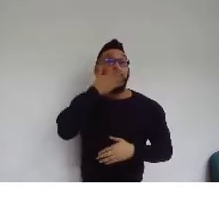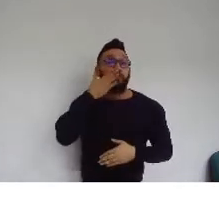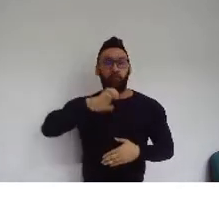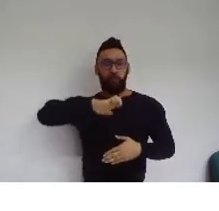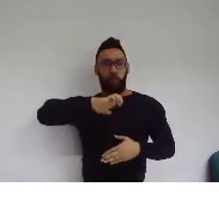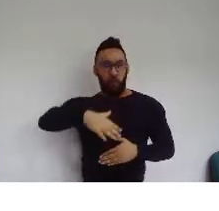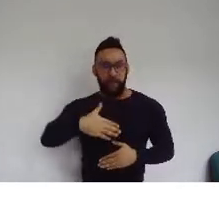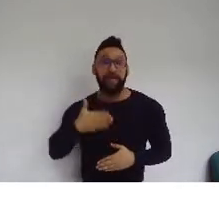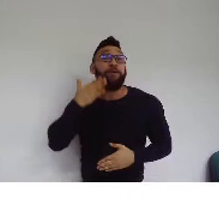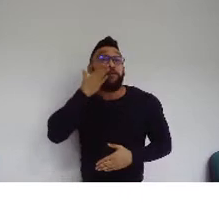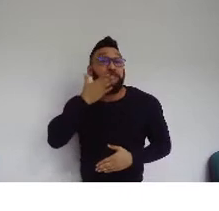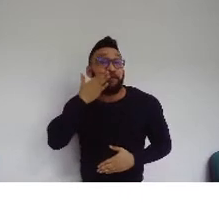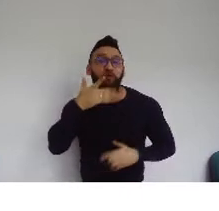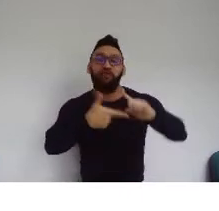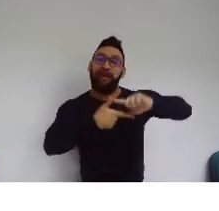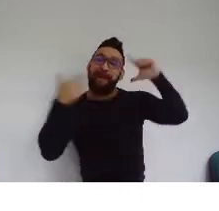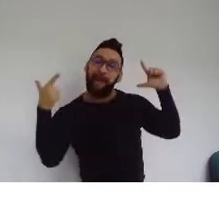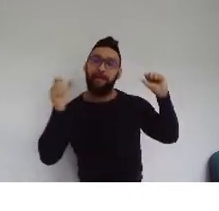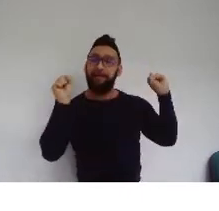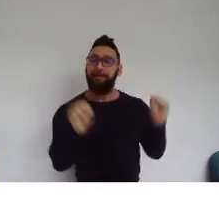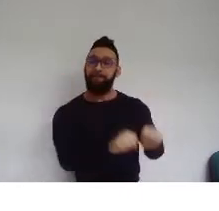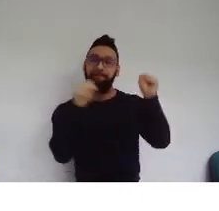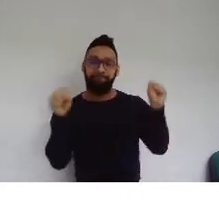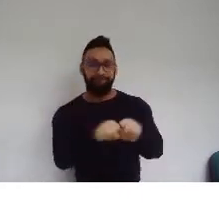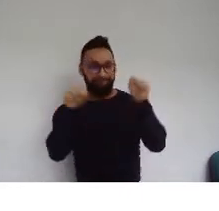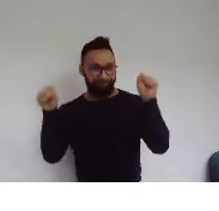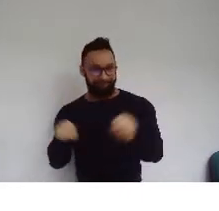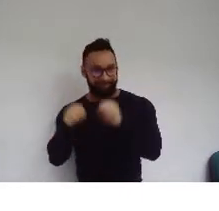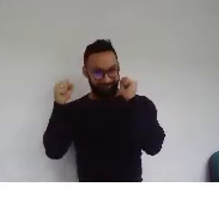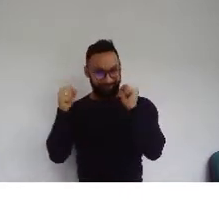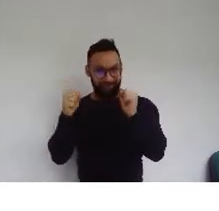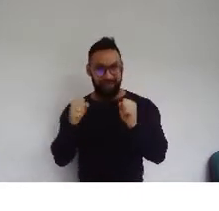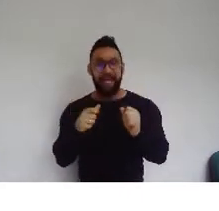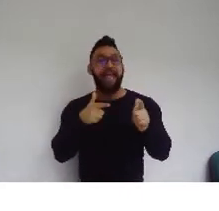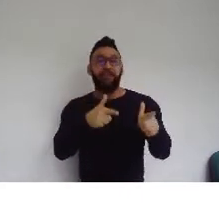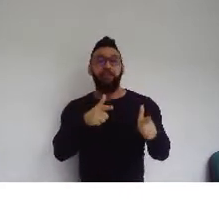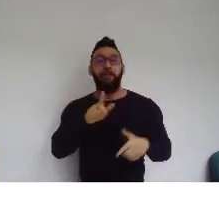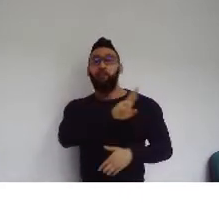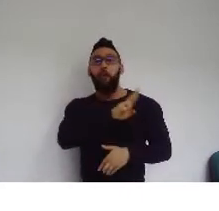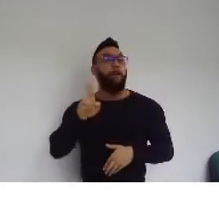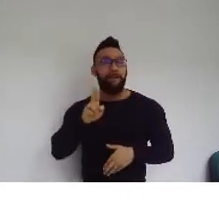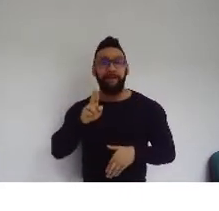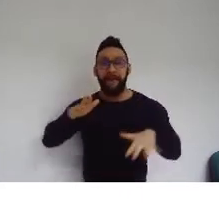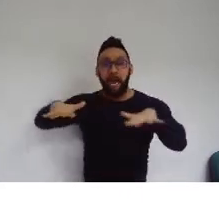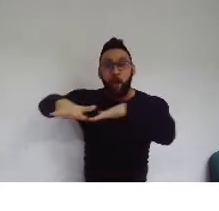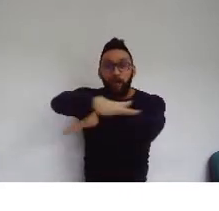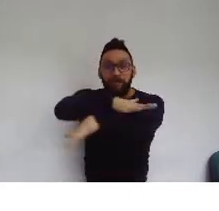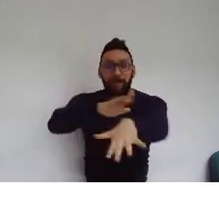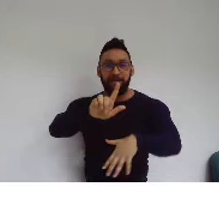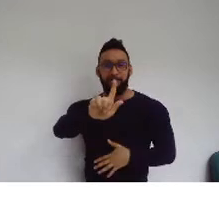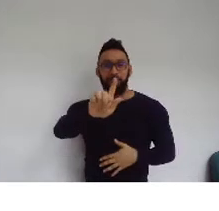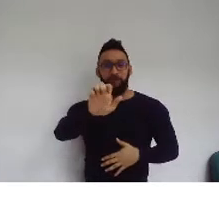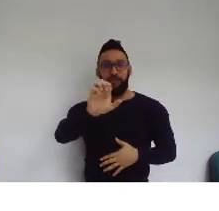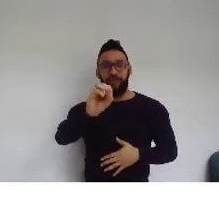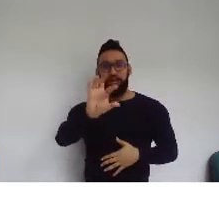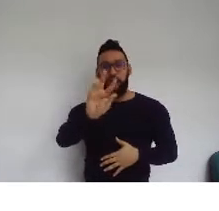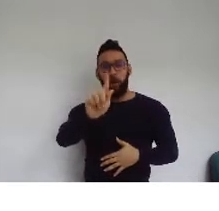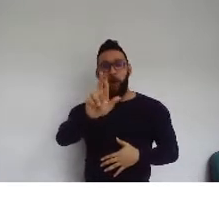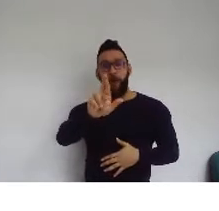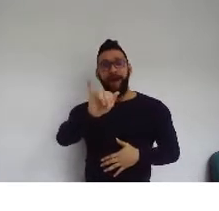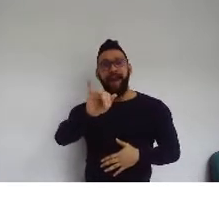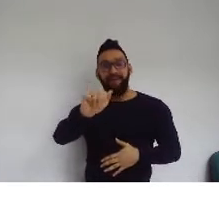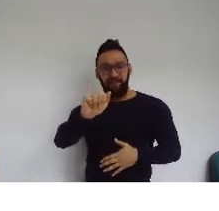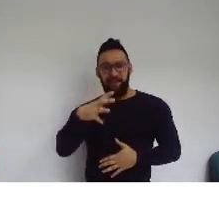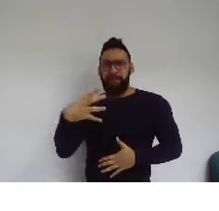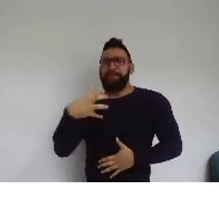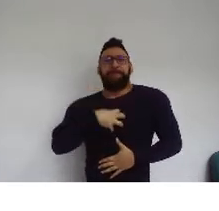o que chamei anteriormente de uma geografia da emoção e complemento agora uma geografia do